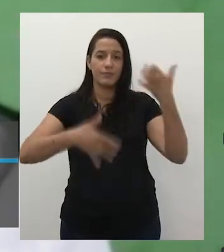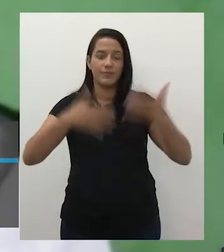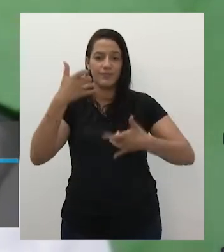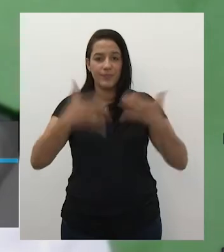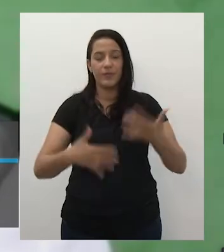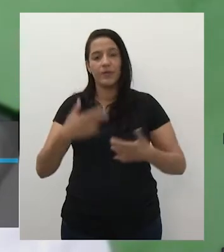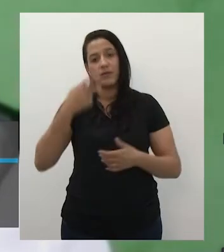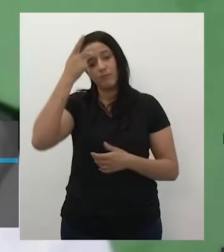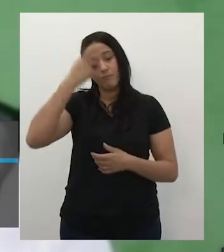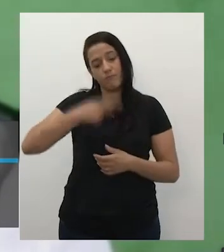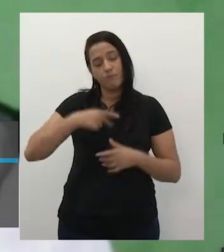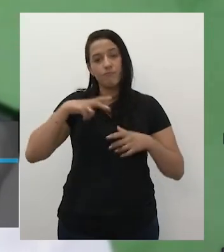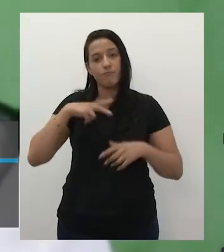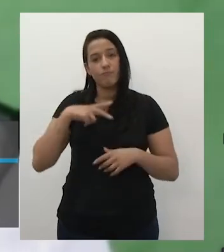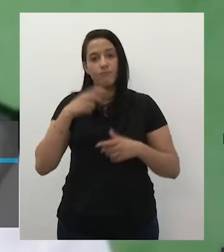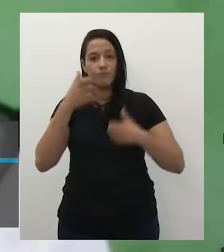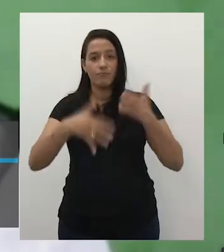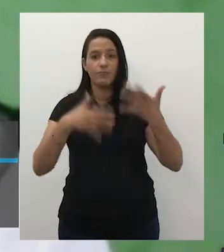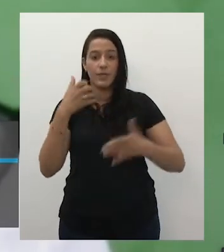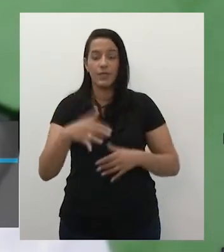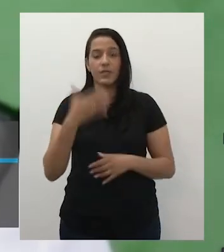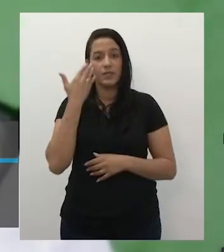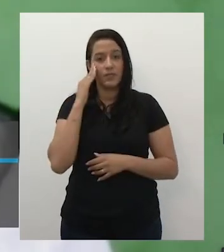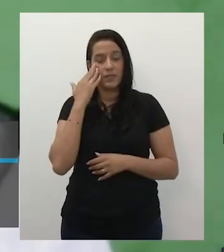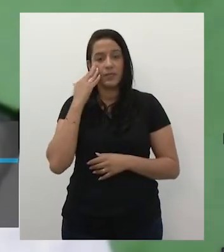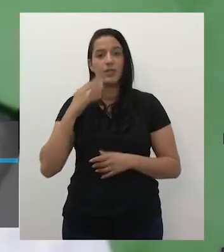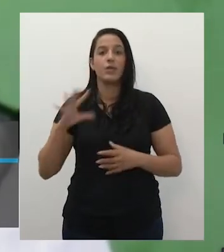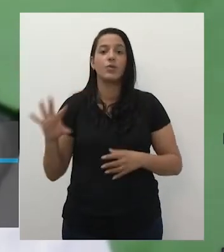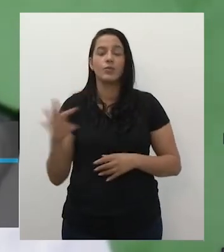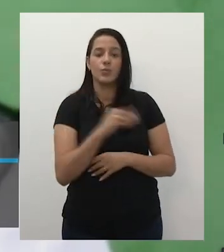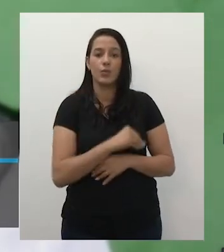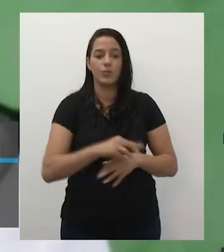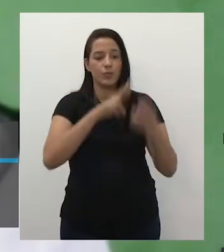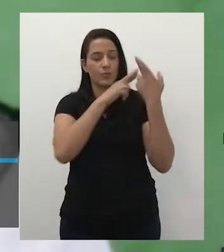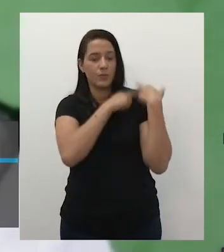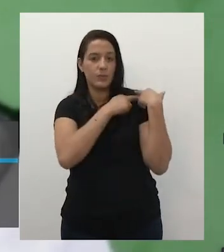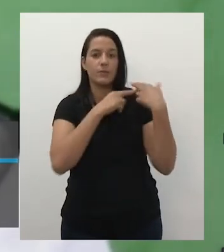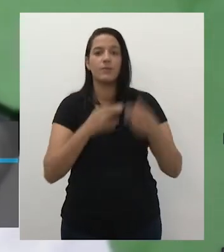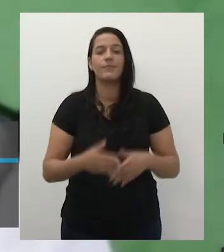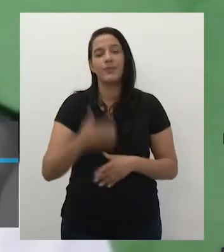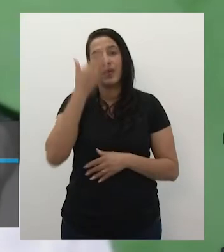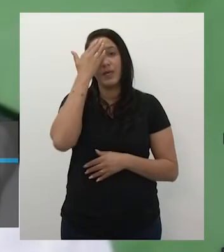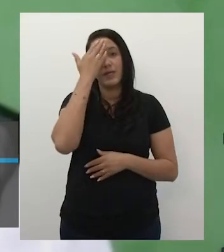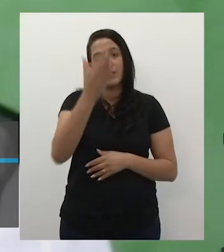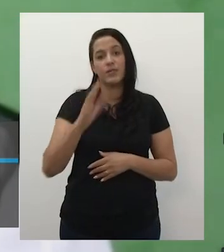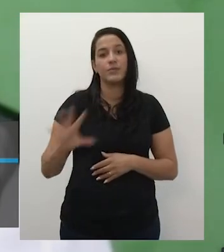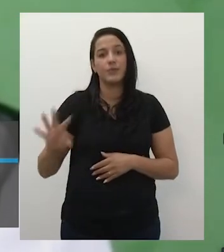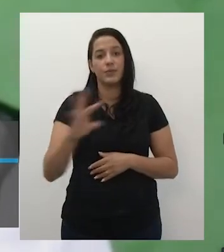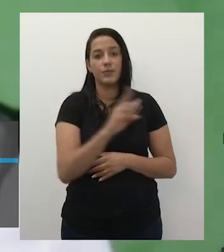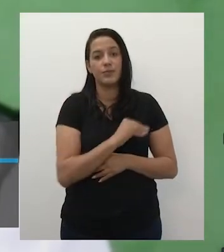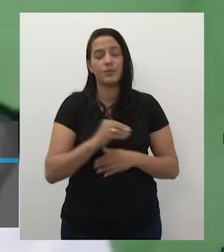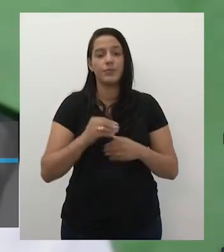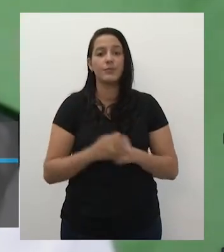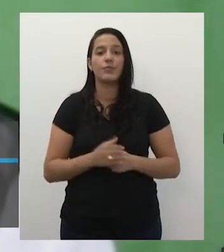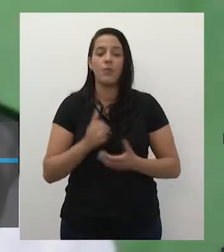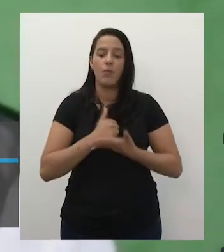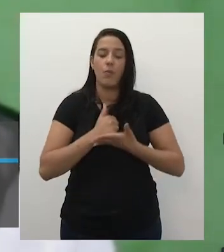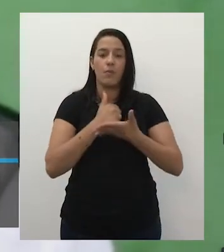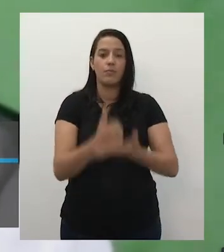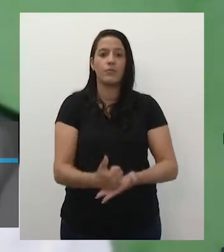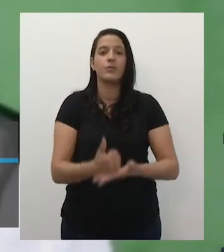equipe muito focada, cada um com a sua macrocompetência. Visualizo isso muito claro na minha equipe.